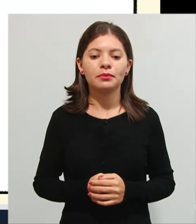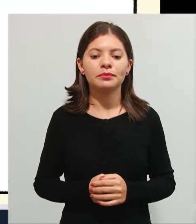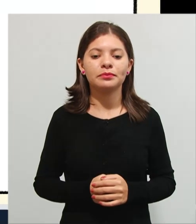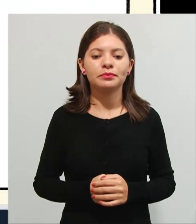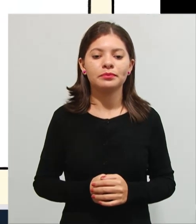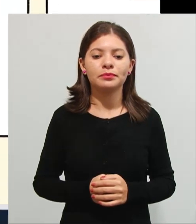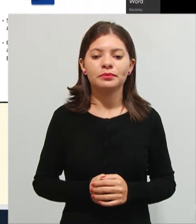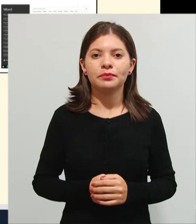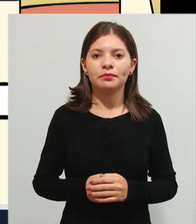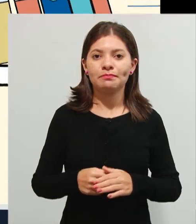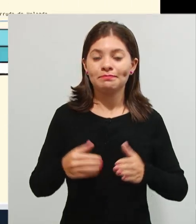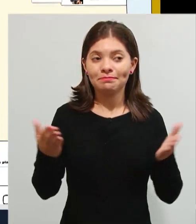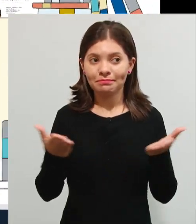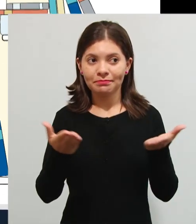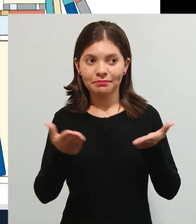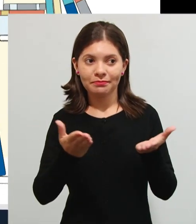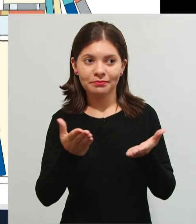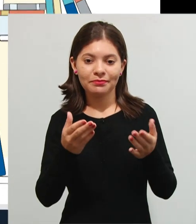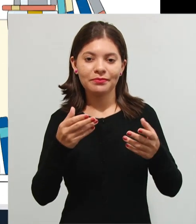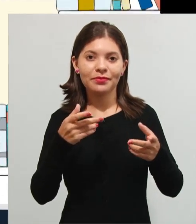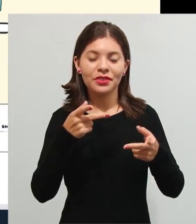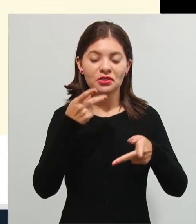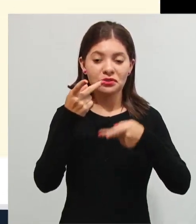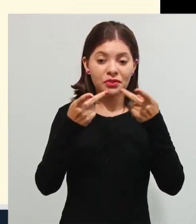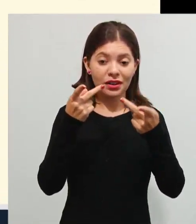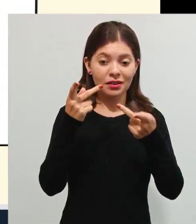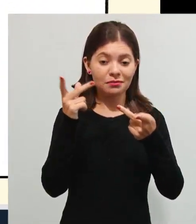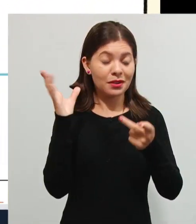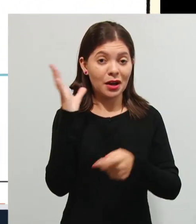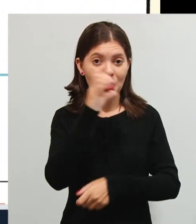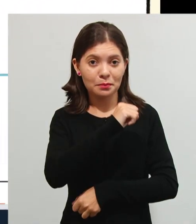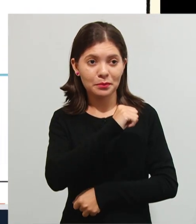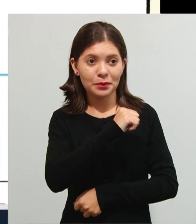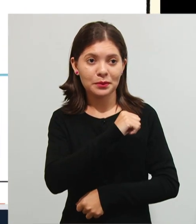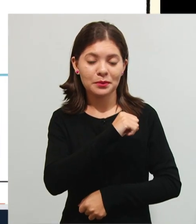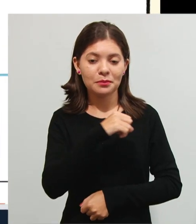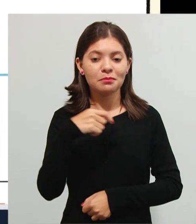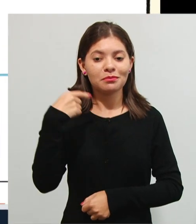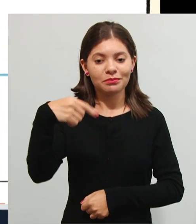detalhada em relação ao pacote Office, certo?